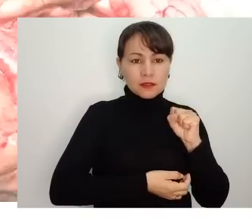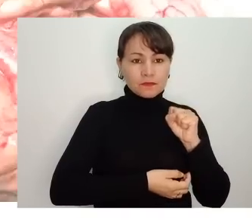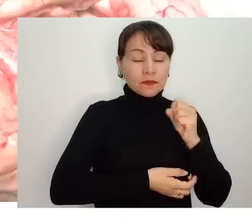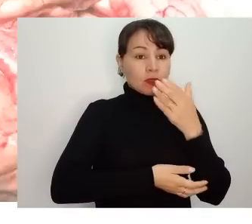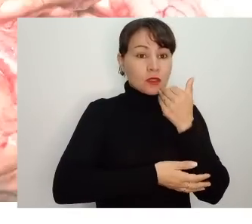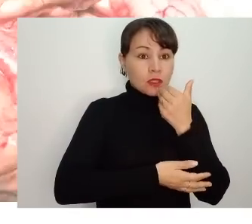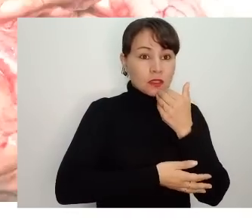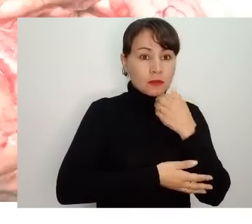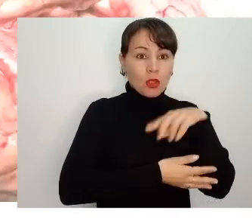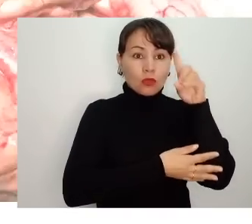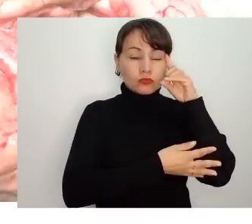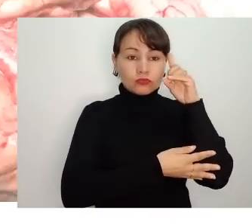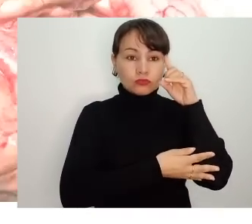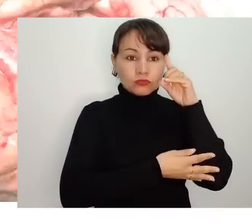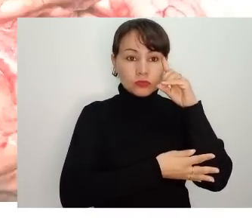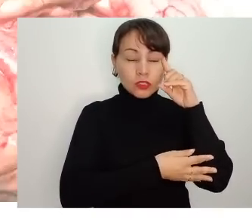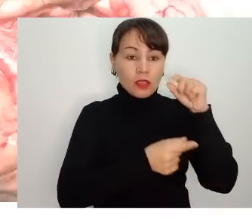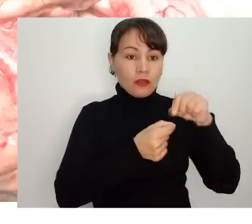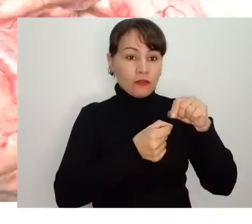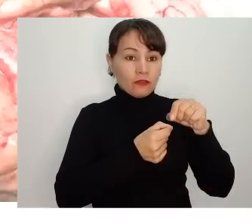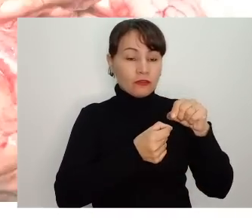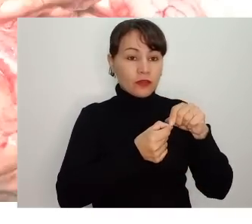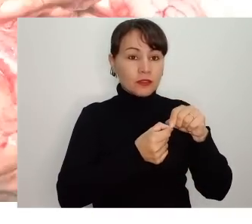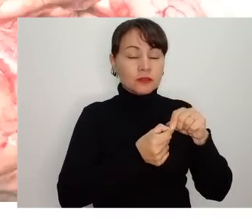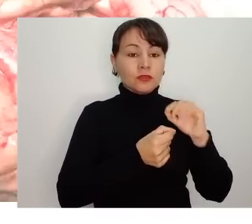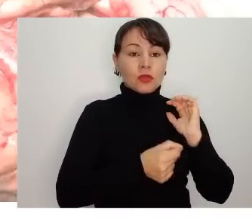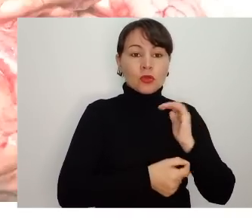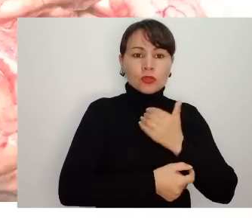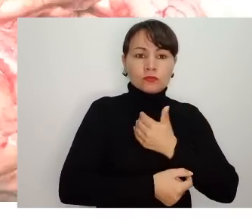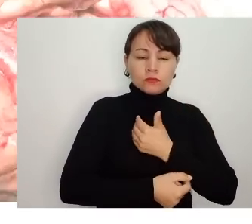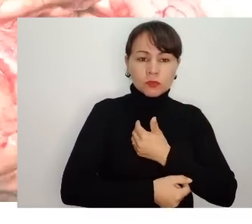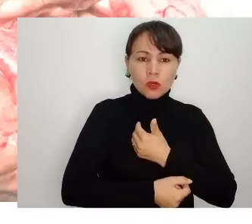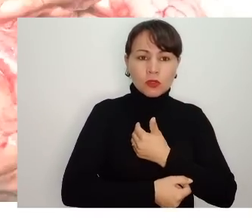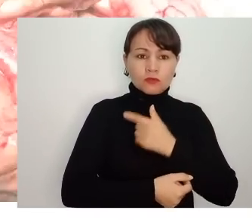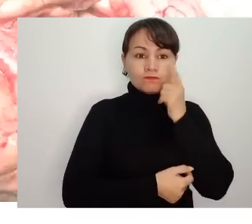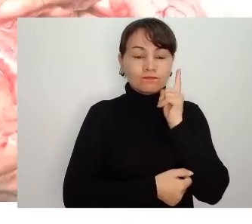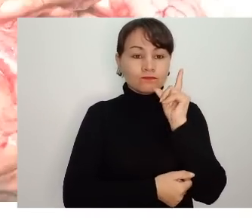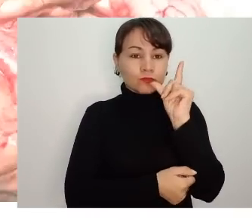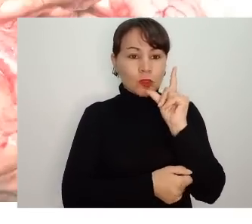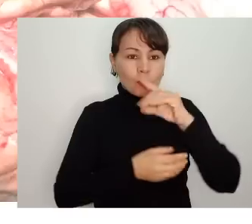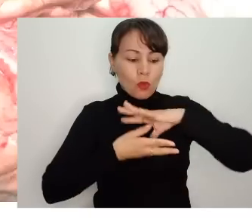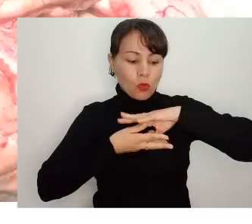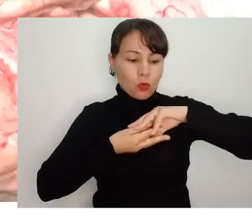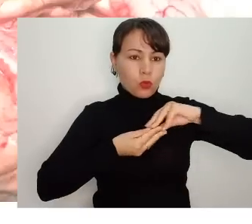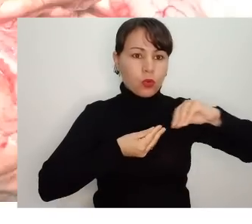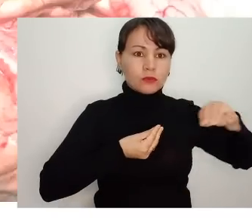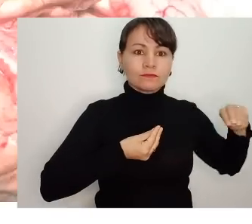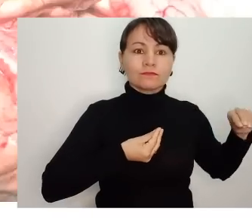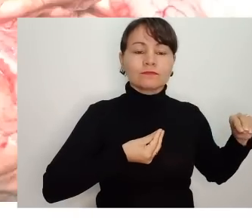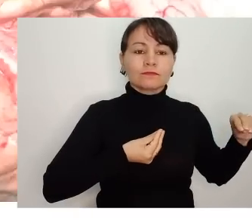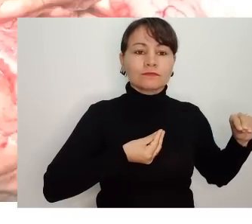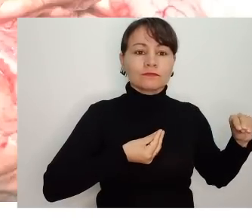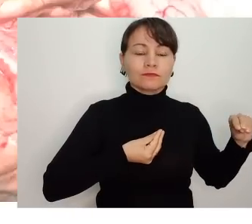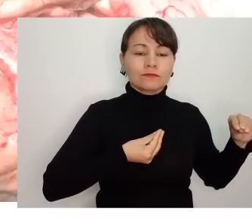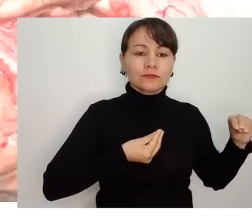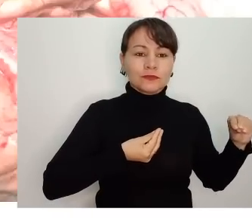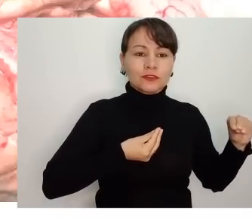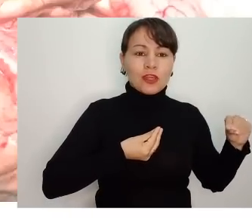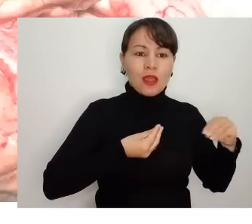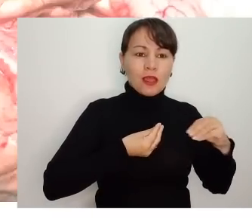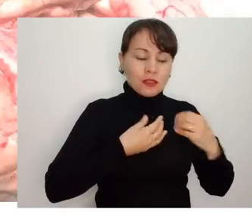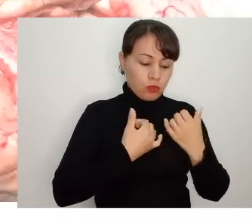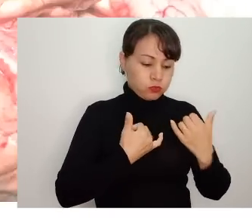Esse nosso alimento diário faz com que nós conseguimos retirar